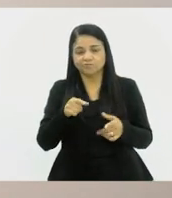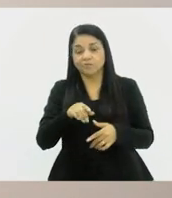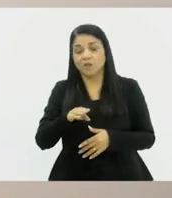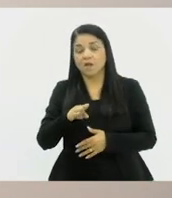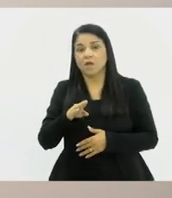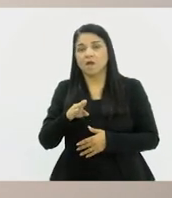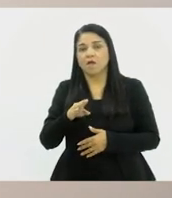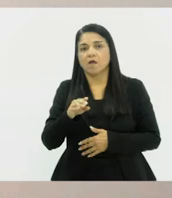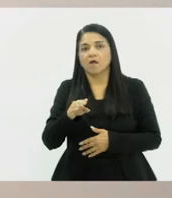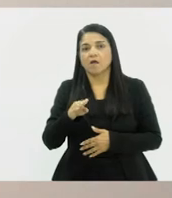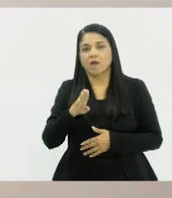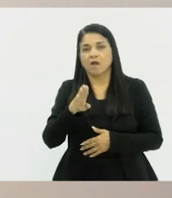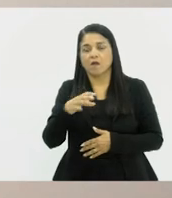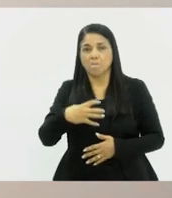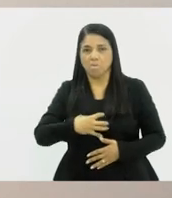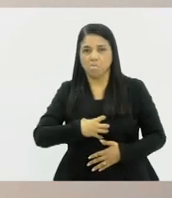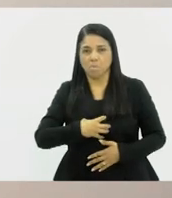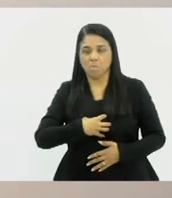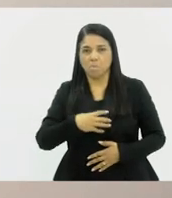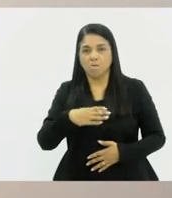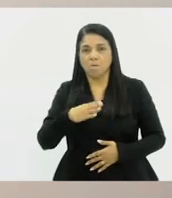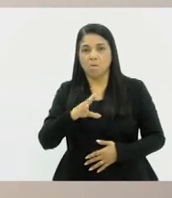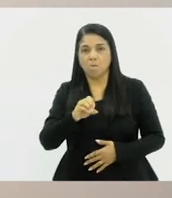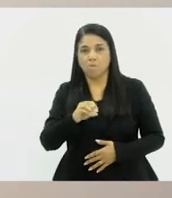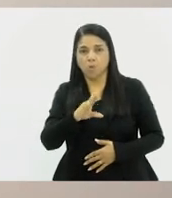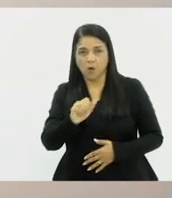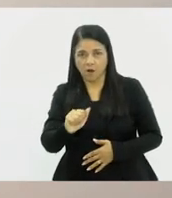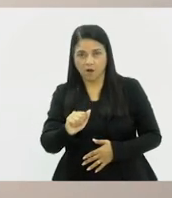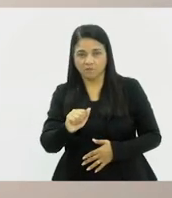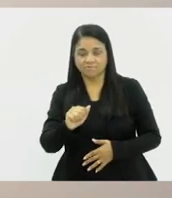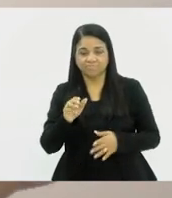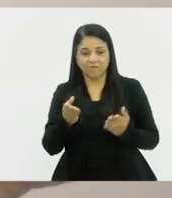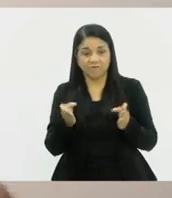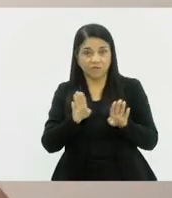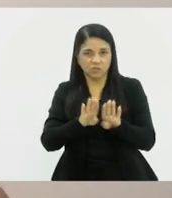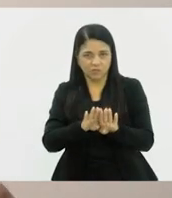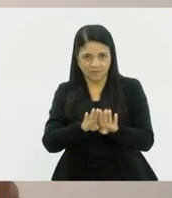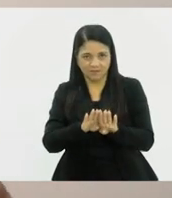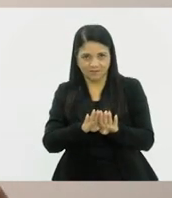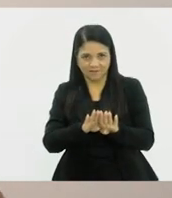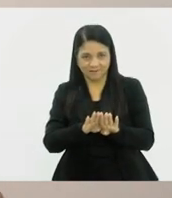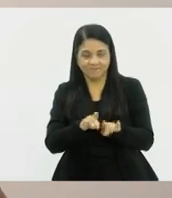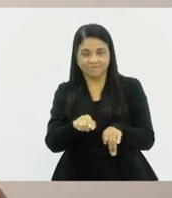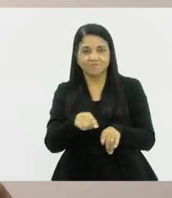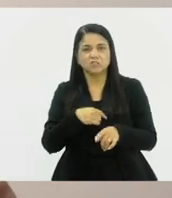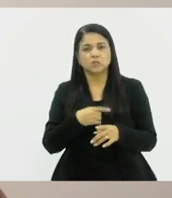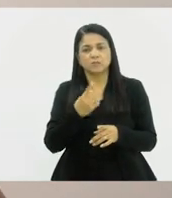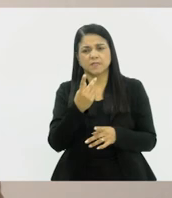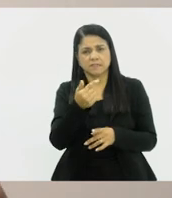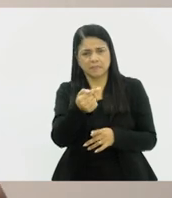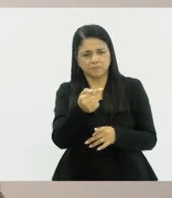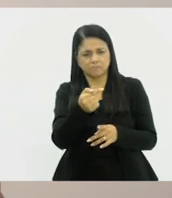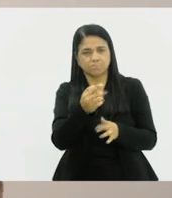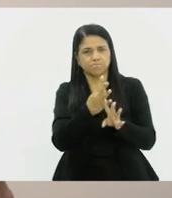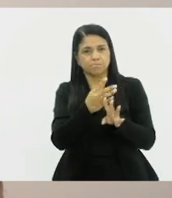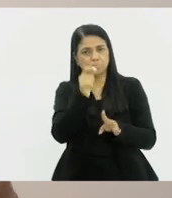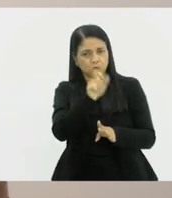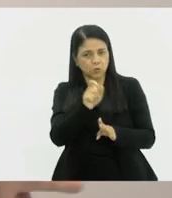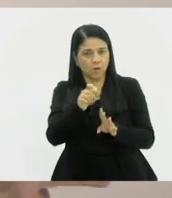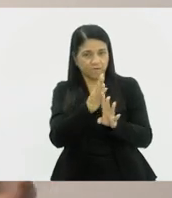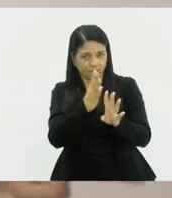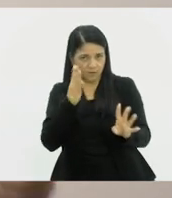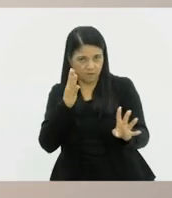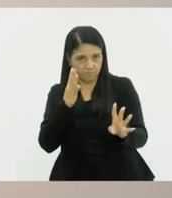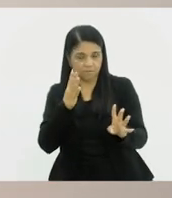fechada né E aí o cara falou ó tem que esperar a boca abrir e tal e tinha umas sete pessoas na fila E aí um